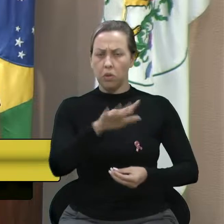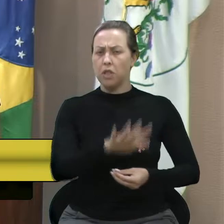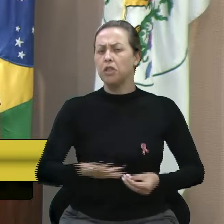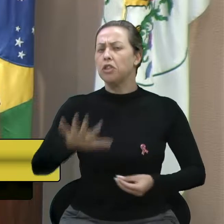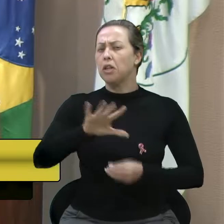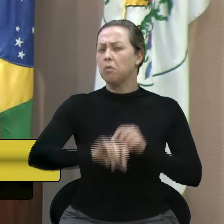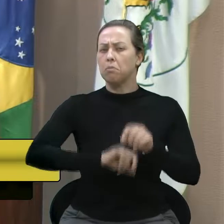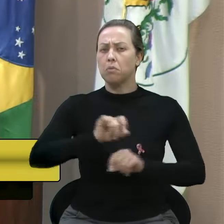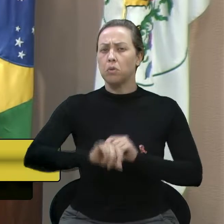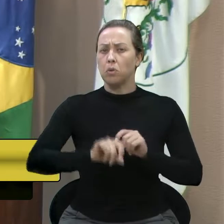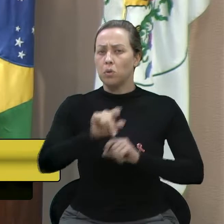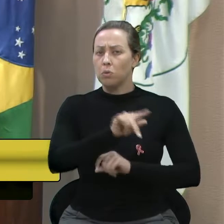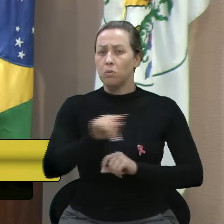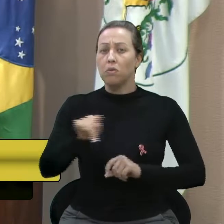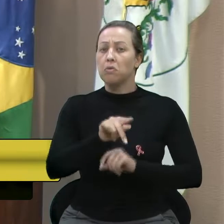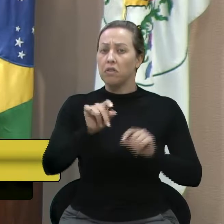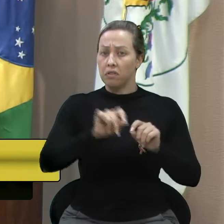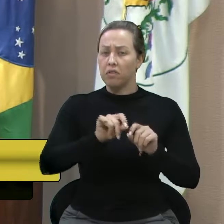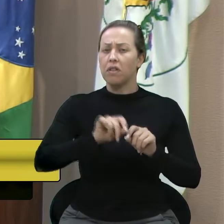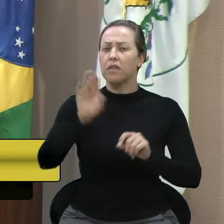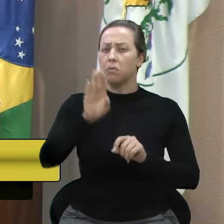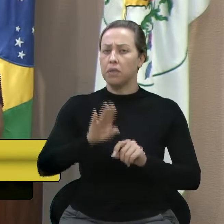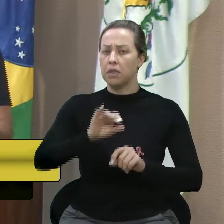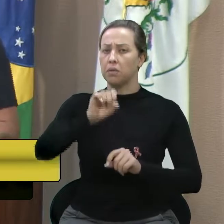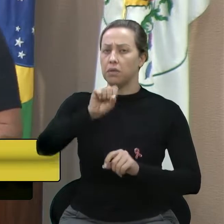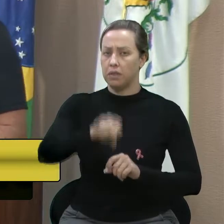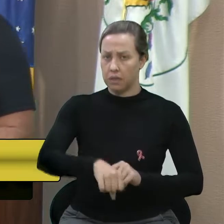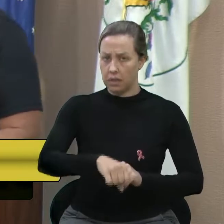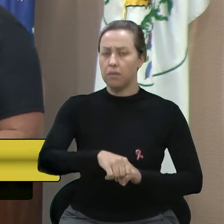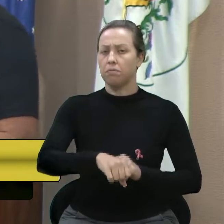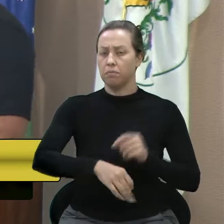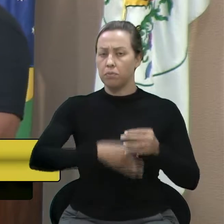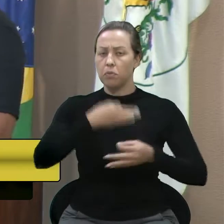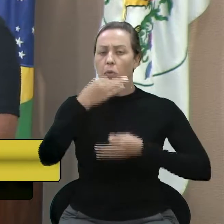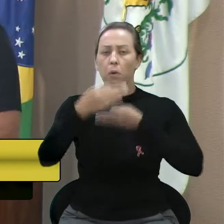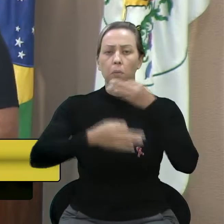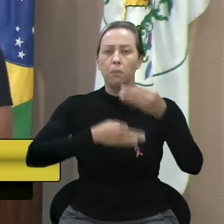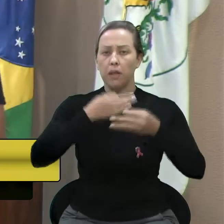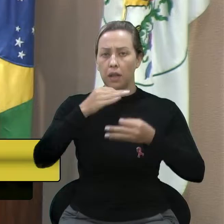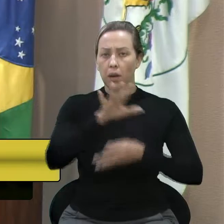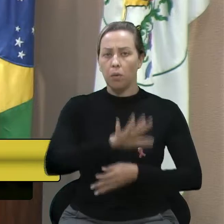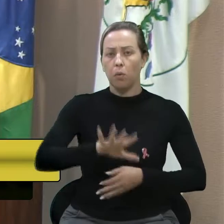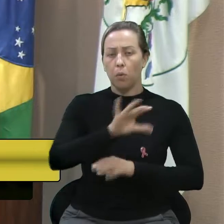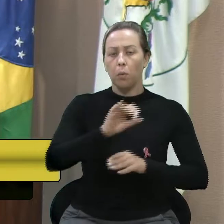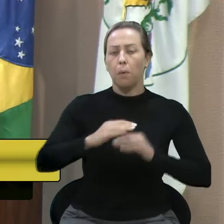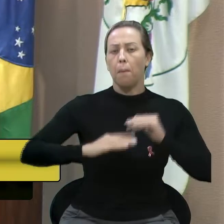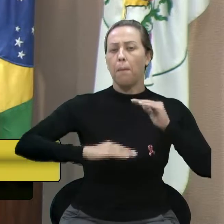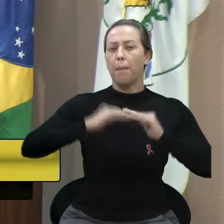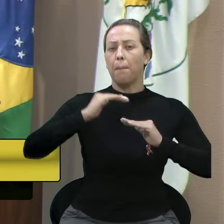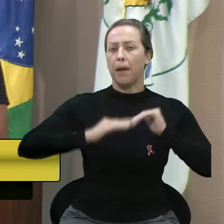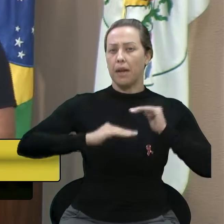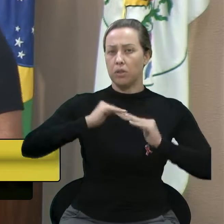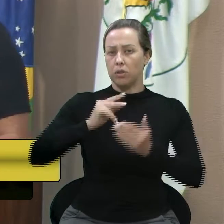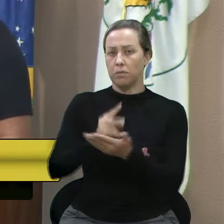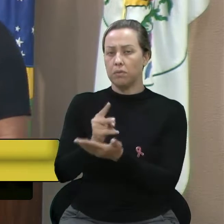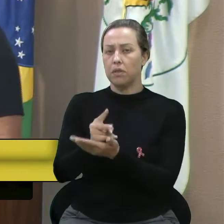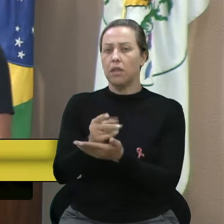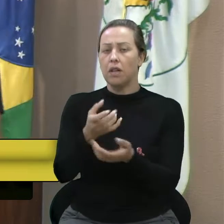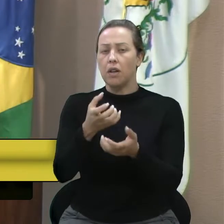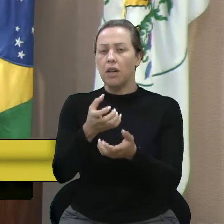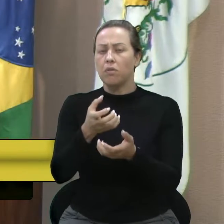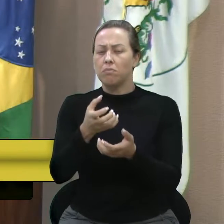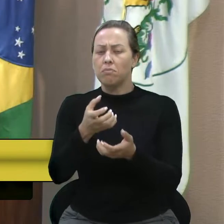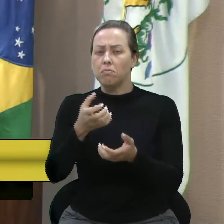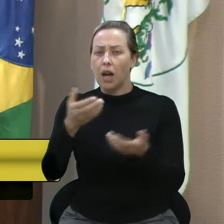os professores fazem no Brasil, do ponto de vista simbólico, prático, objetivo, e eu gostaria de fazer uma